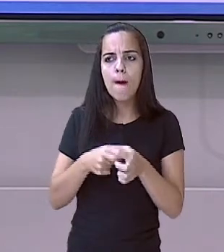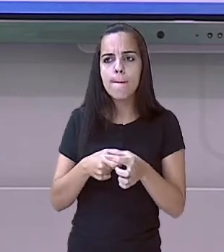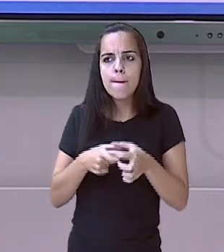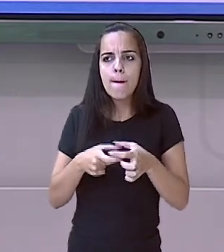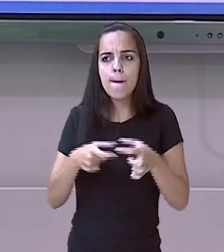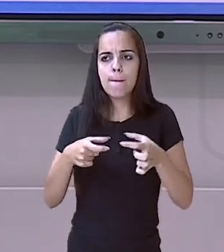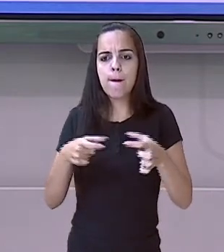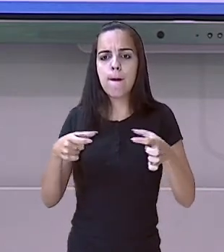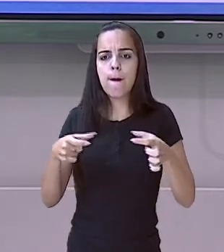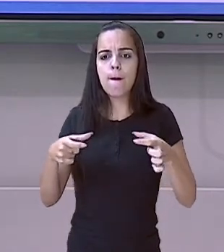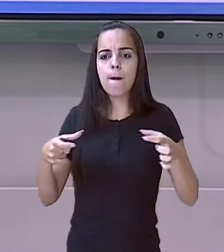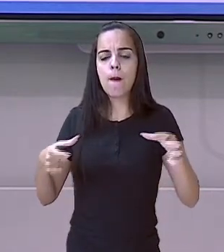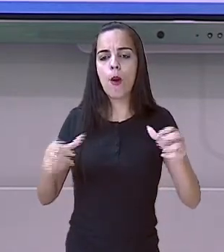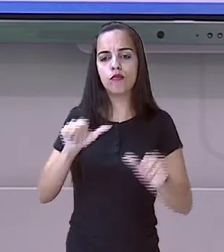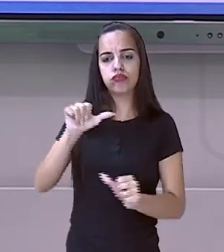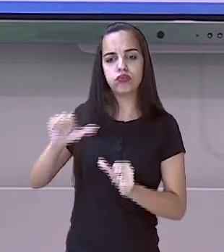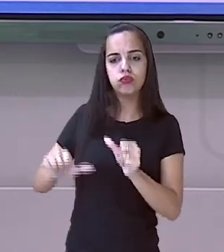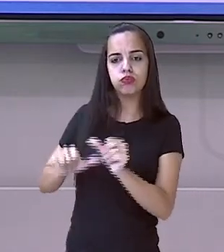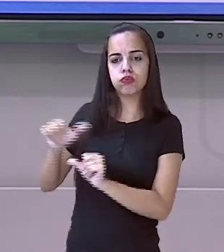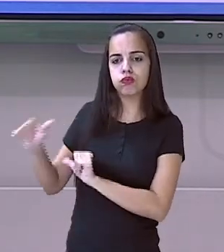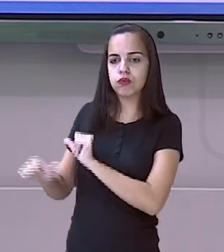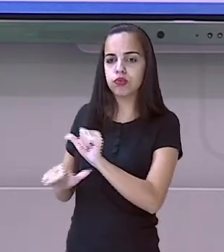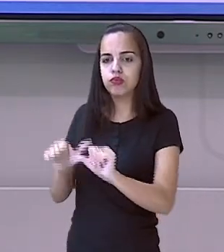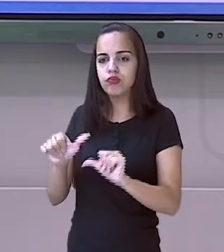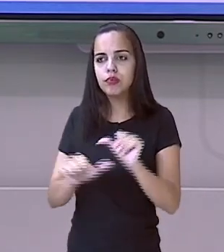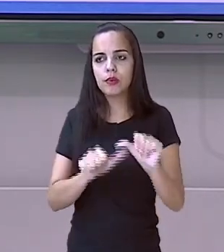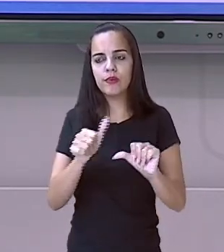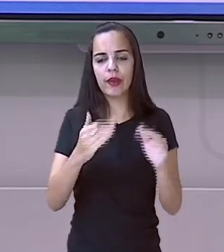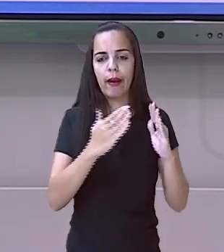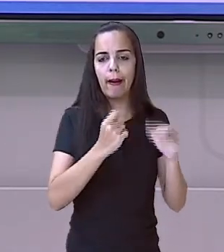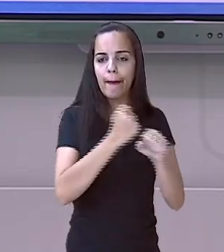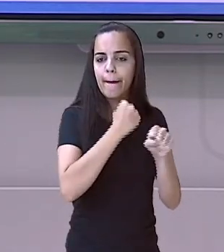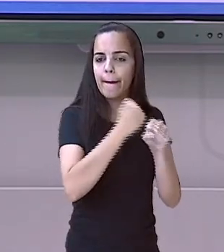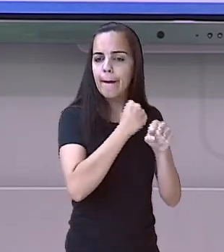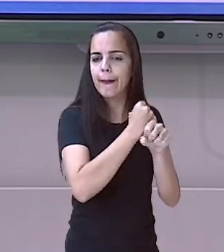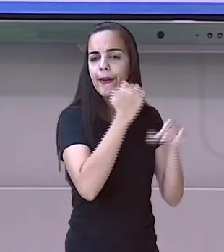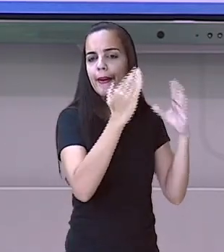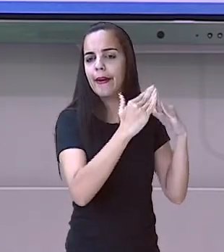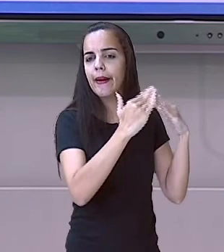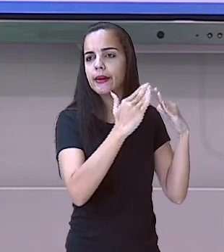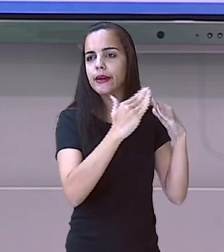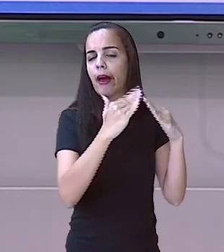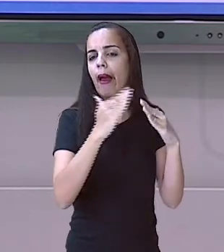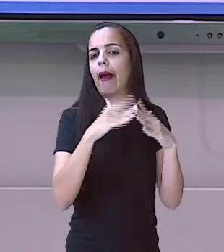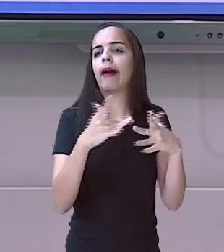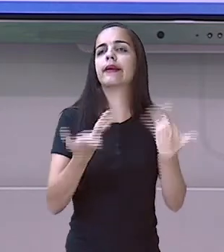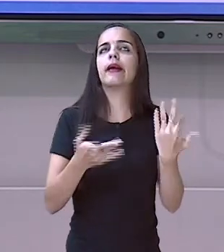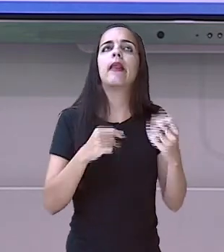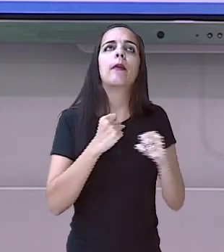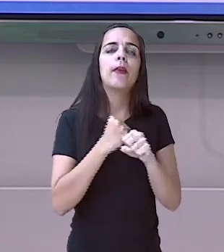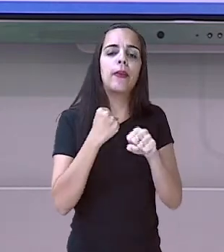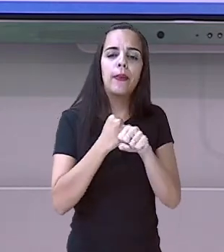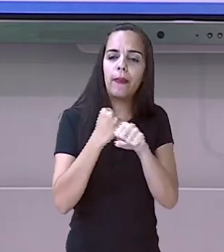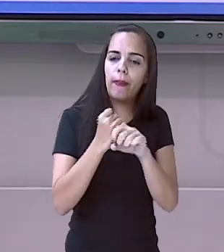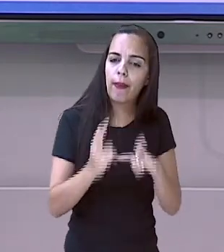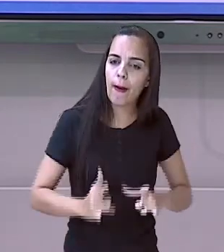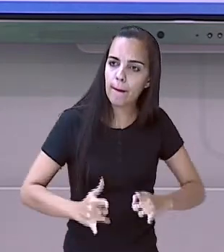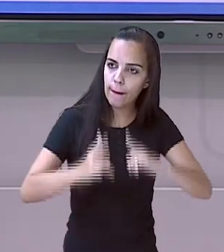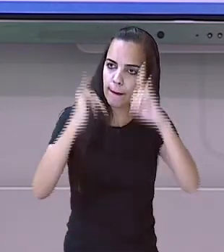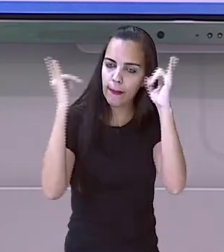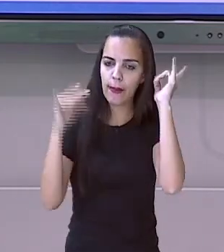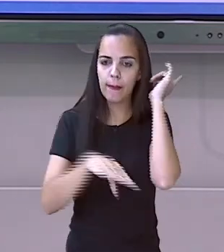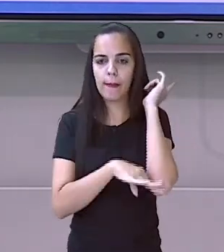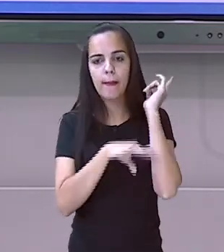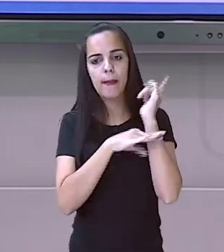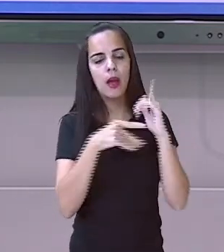se transformando, então foi havendo construção, né, de casas, aumentaram os números de